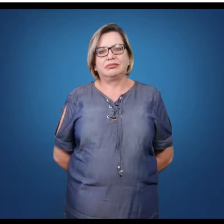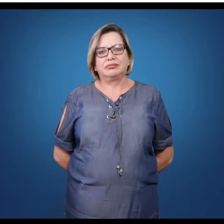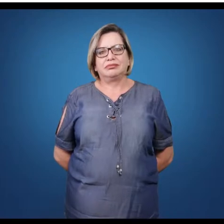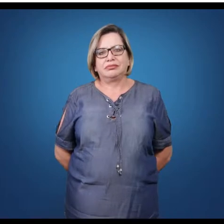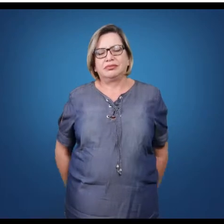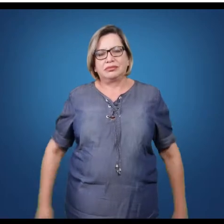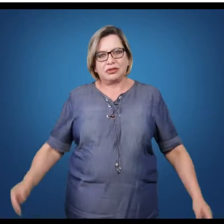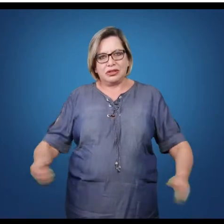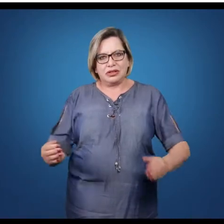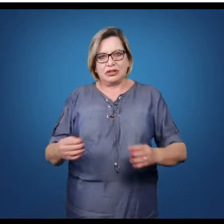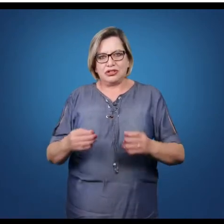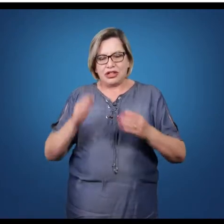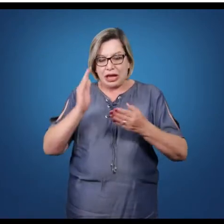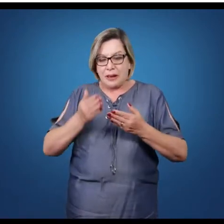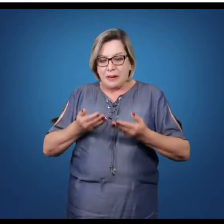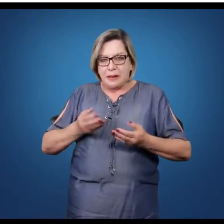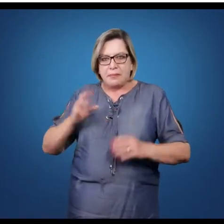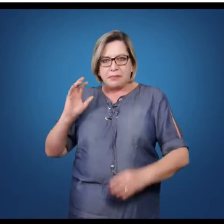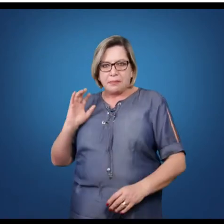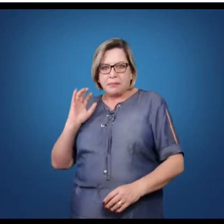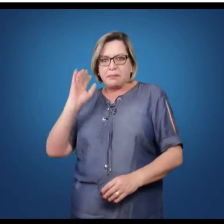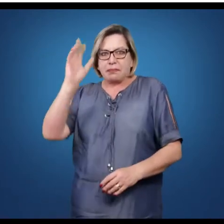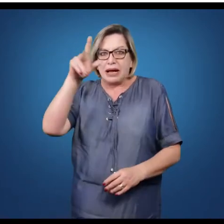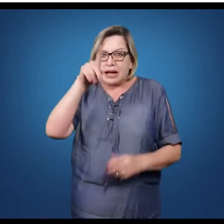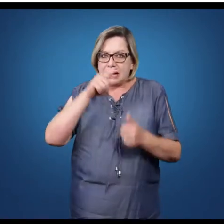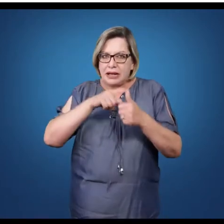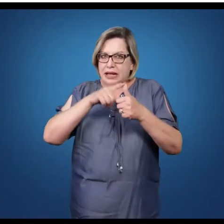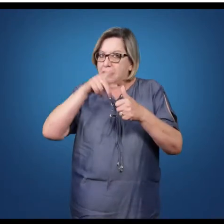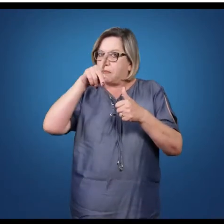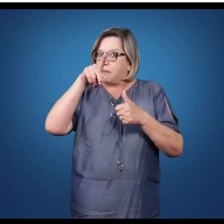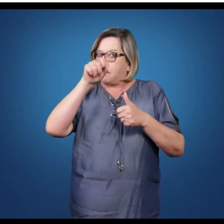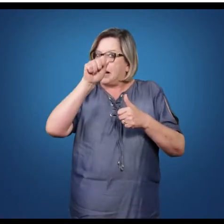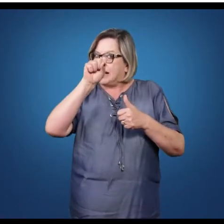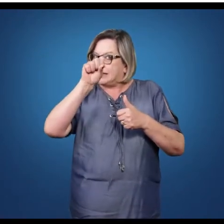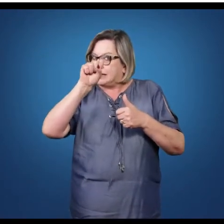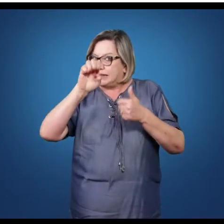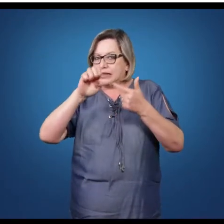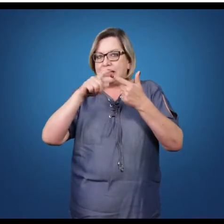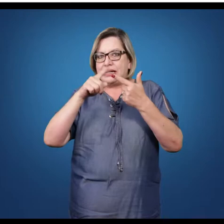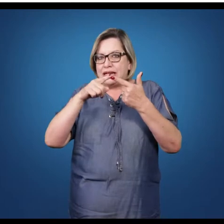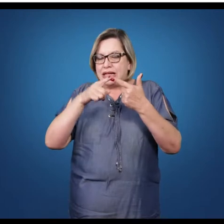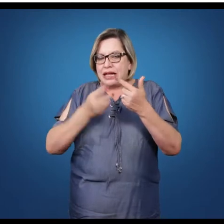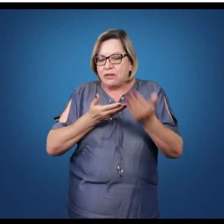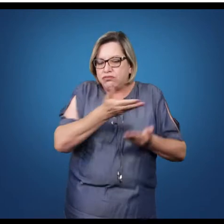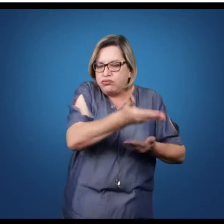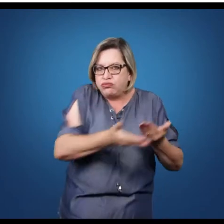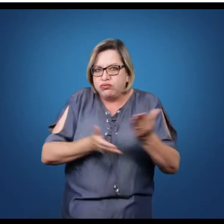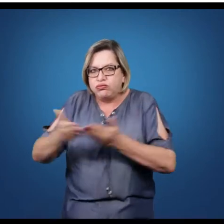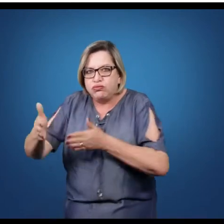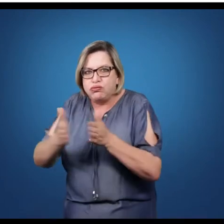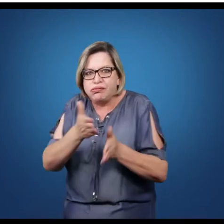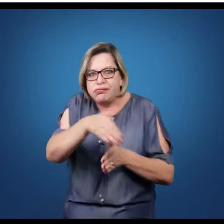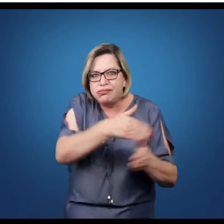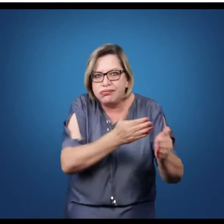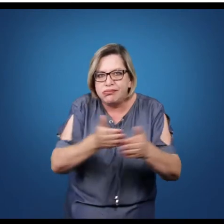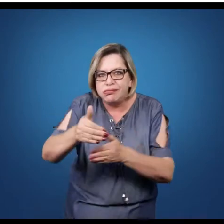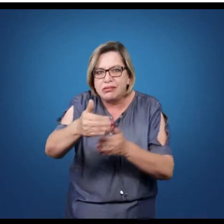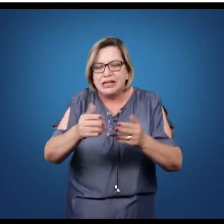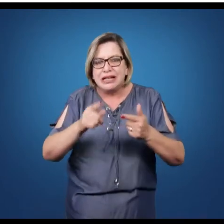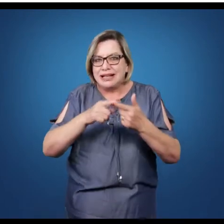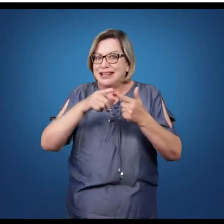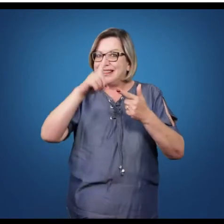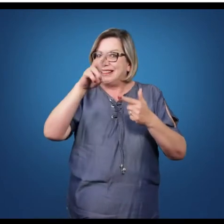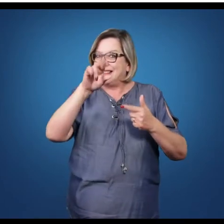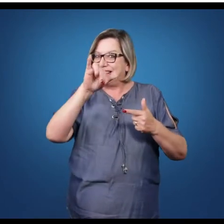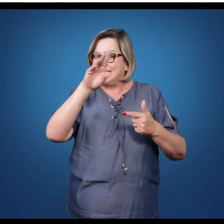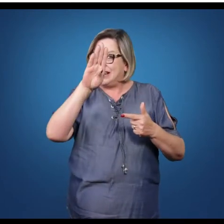Então nós trabalhamos passe, trabalhamos drible em algumas atividades lúdicas. Vai fazer agora uma